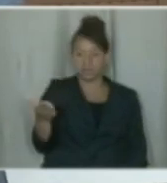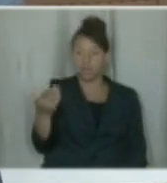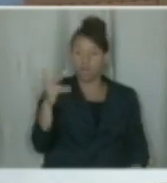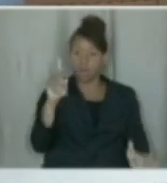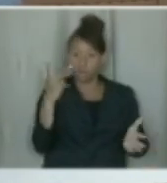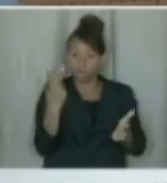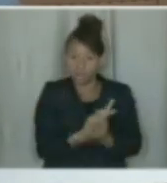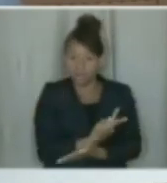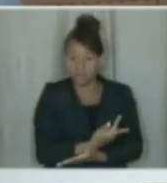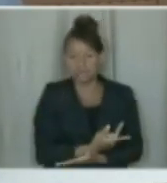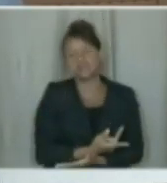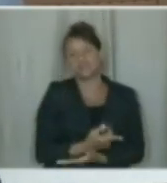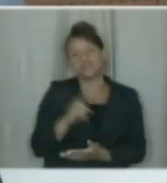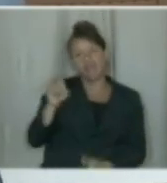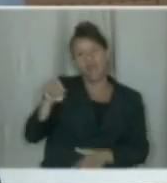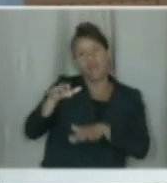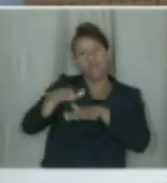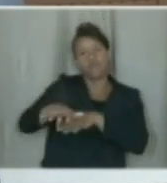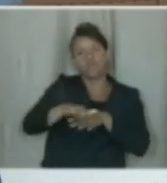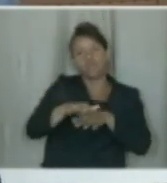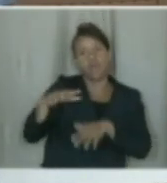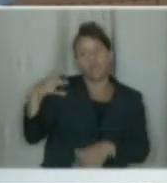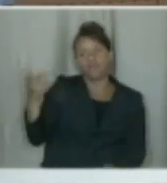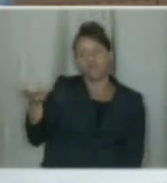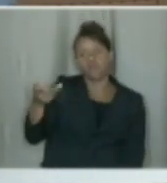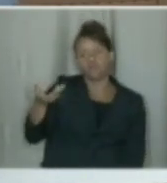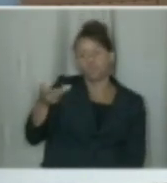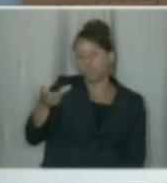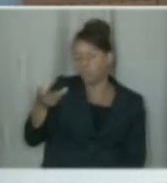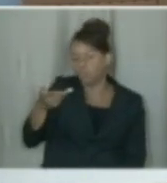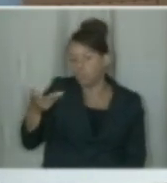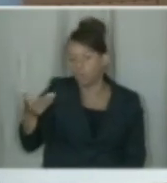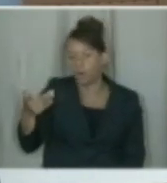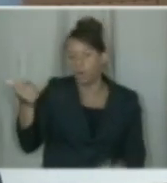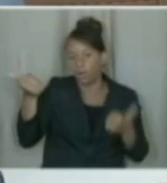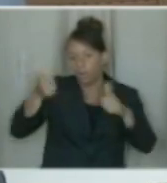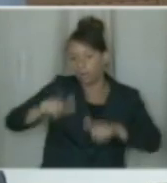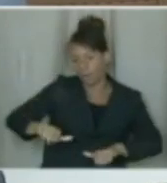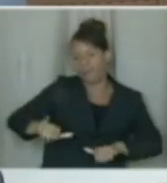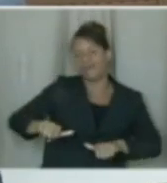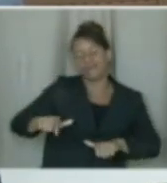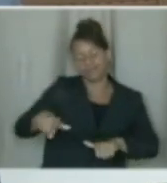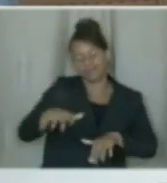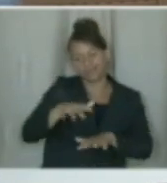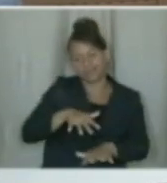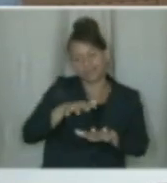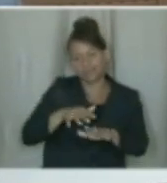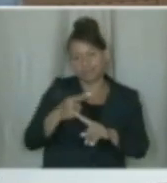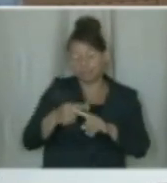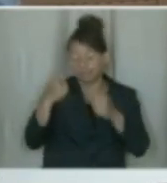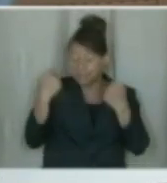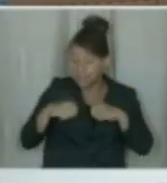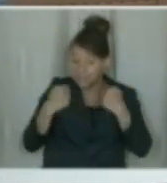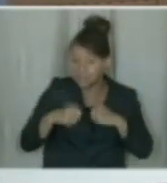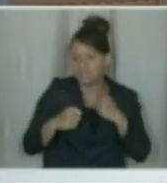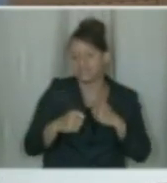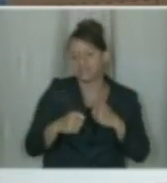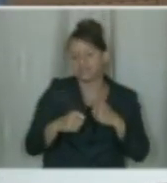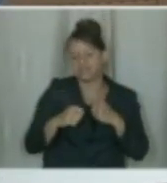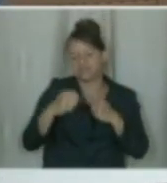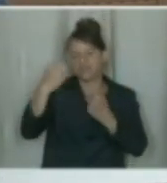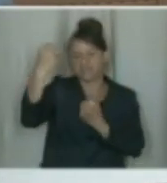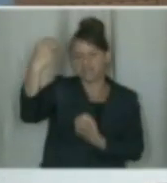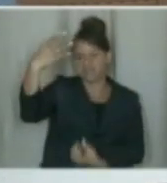veículos agora andando em alta velocidade, causando prejuízo para o trânsito local. Então eu preciso